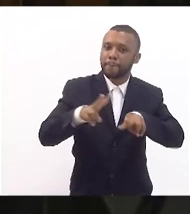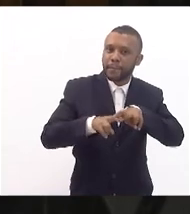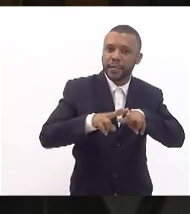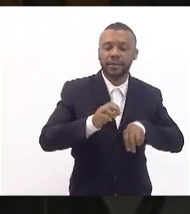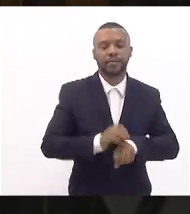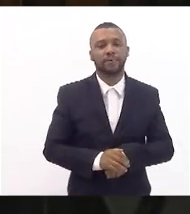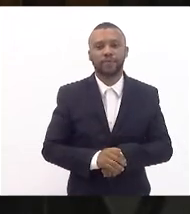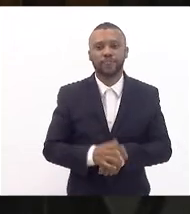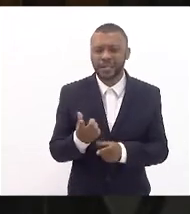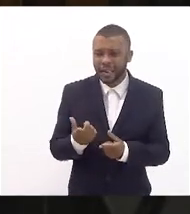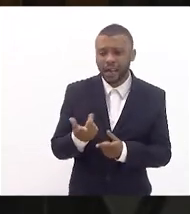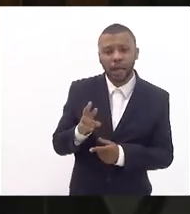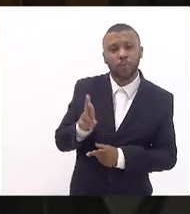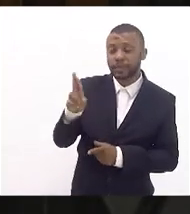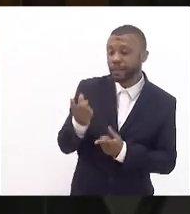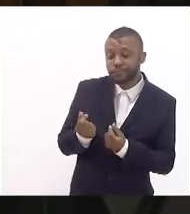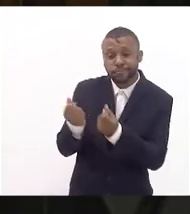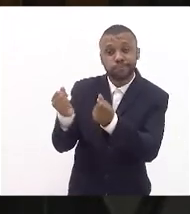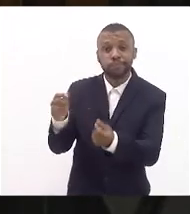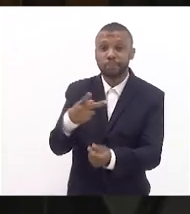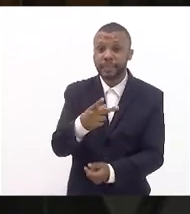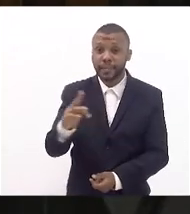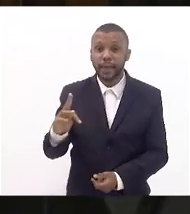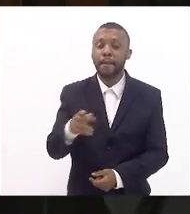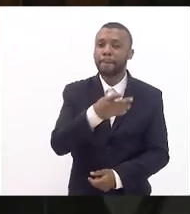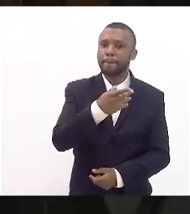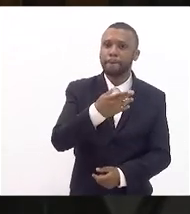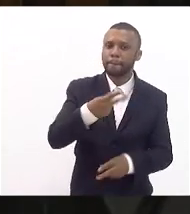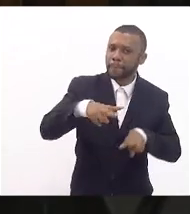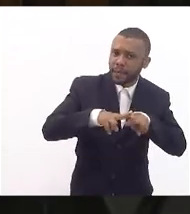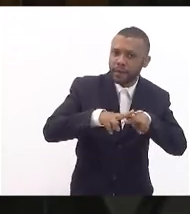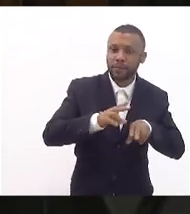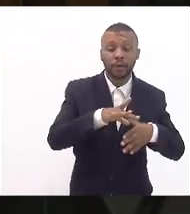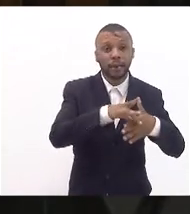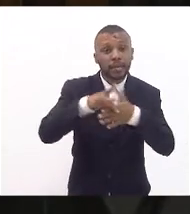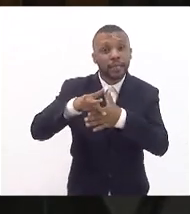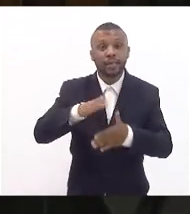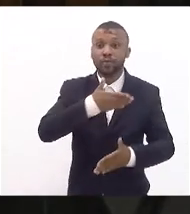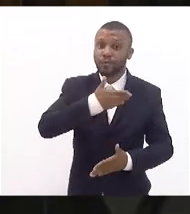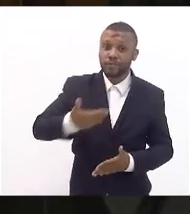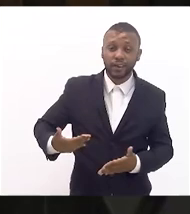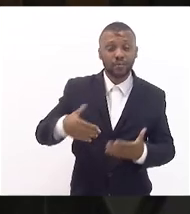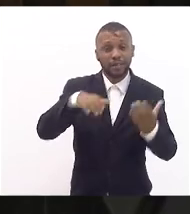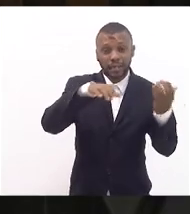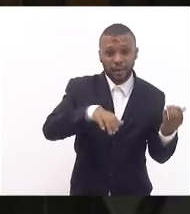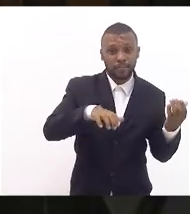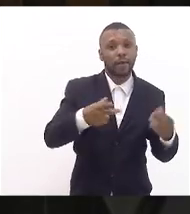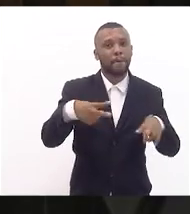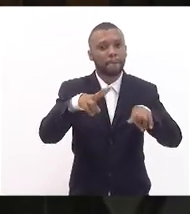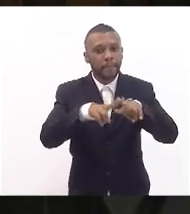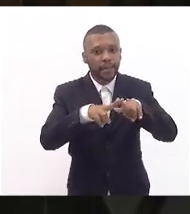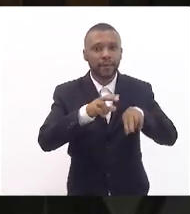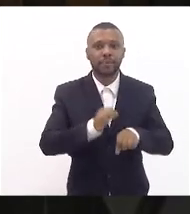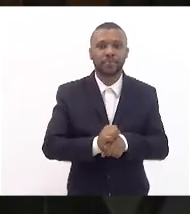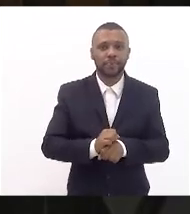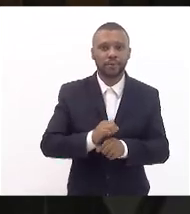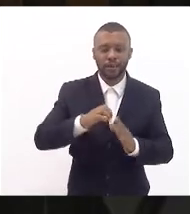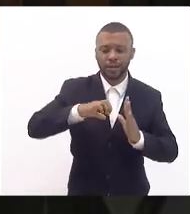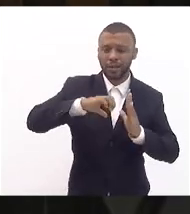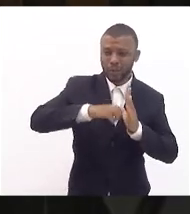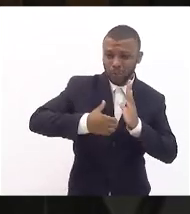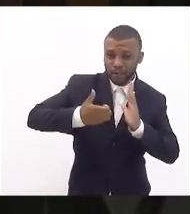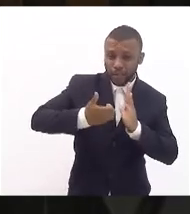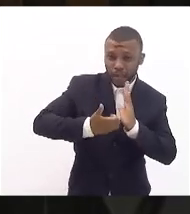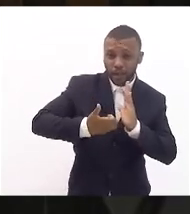PT, presos. Líder do governo na Câmara, preso. Líder no Senado, preso. E o bandido de nove